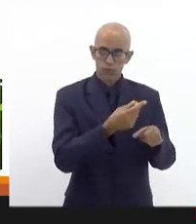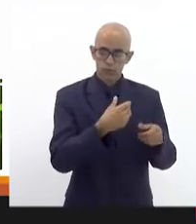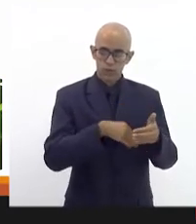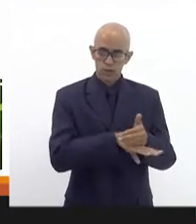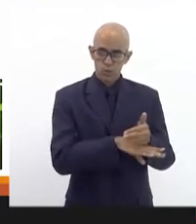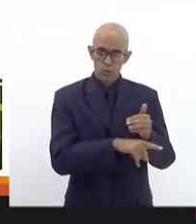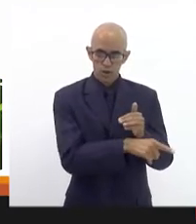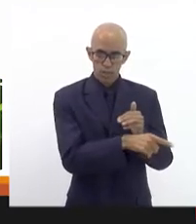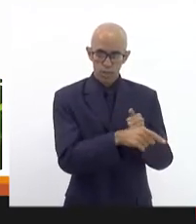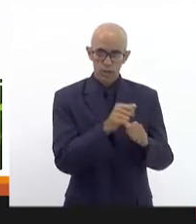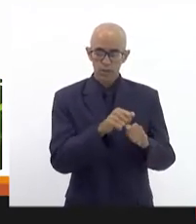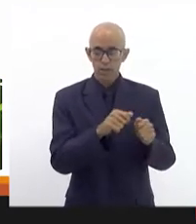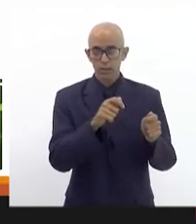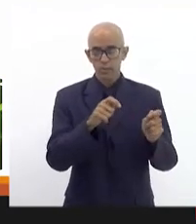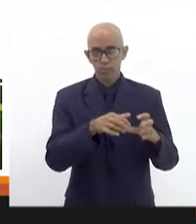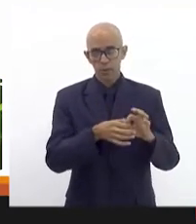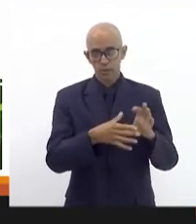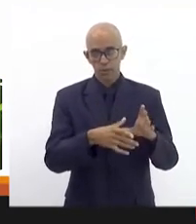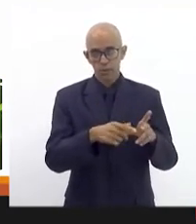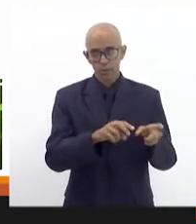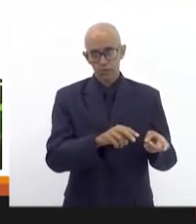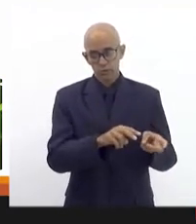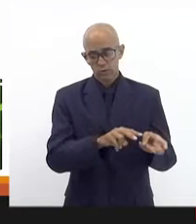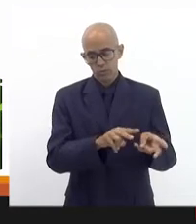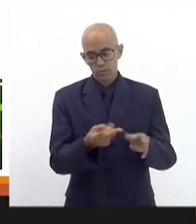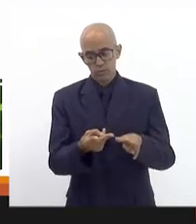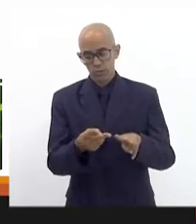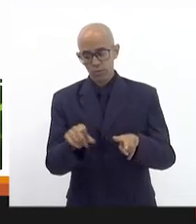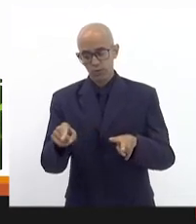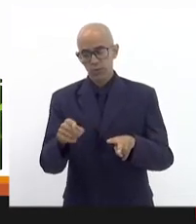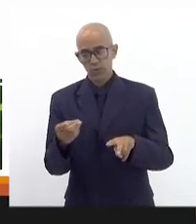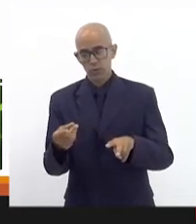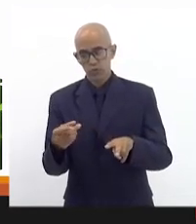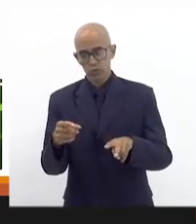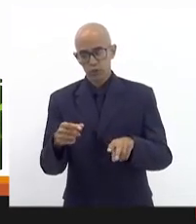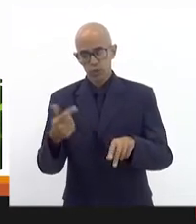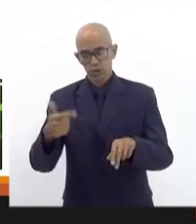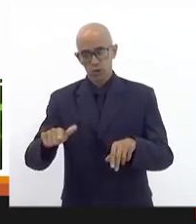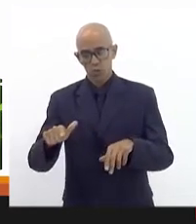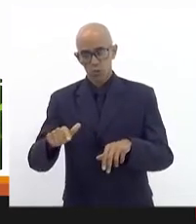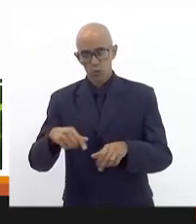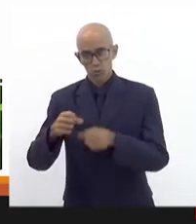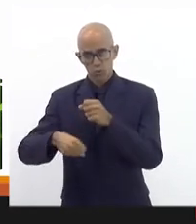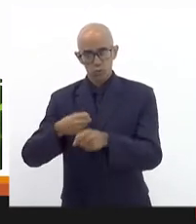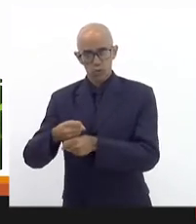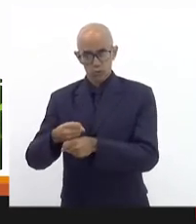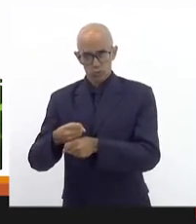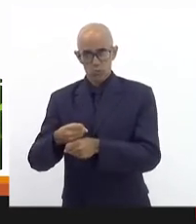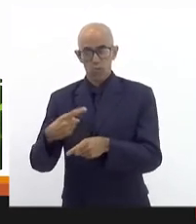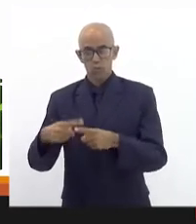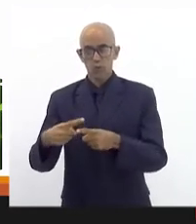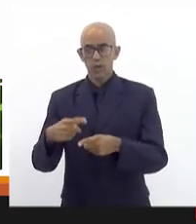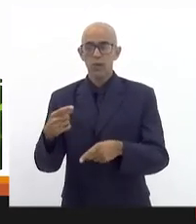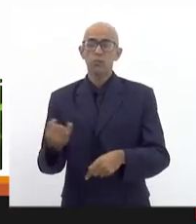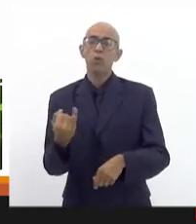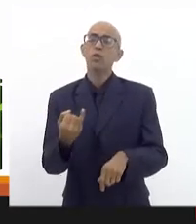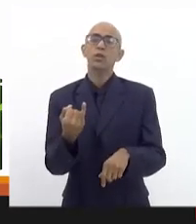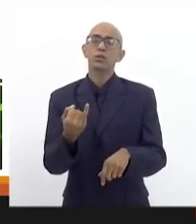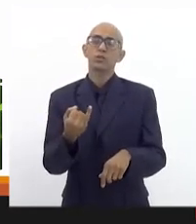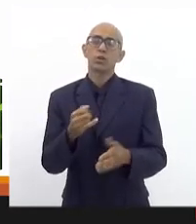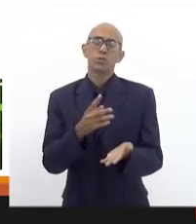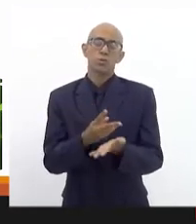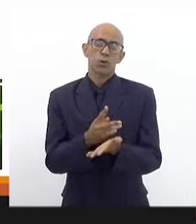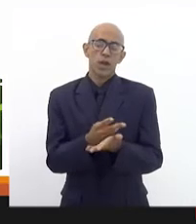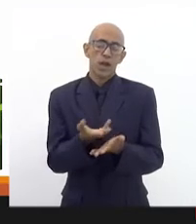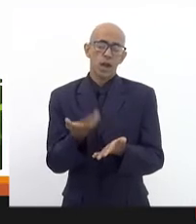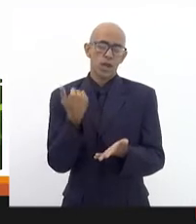fundo financeiro para os exercícios seguintes. E por que isso é importante? Porque todo final de ano,